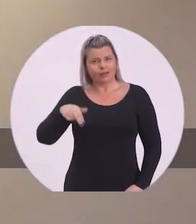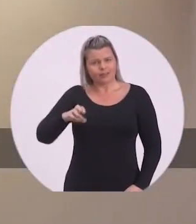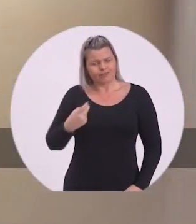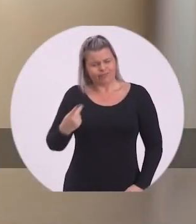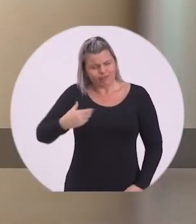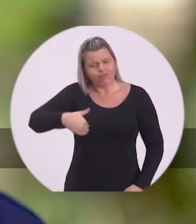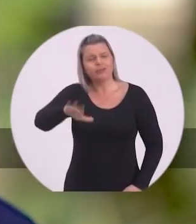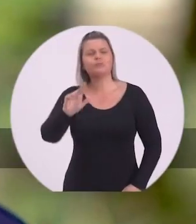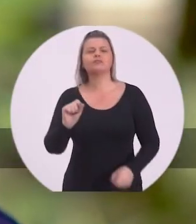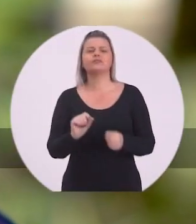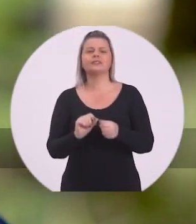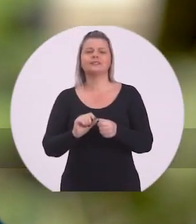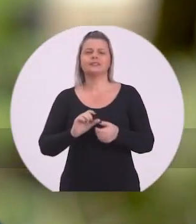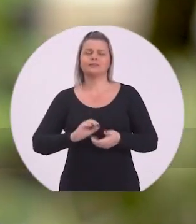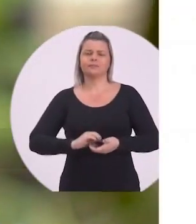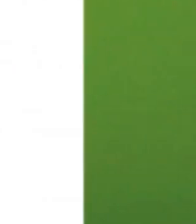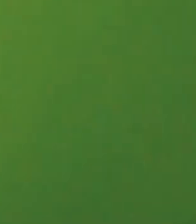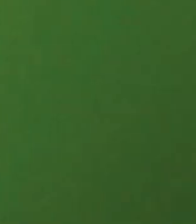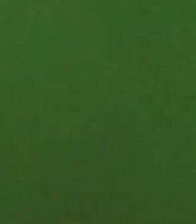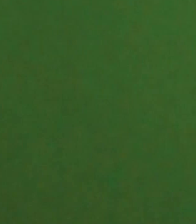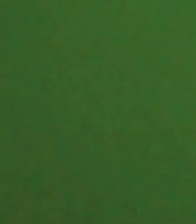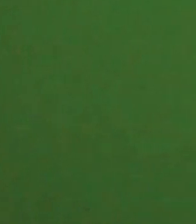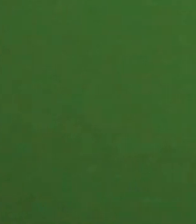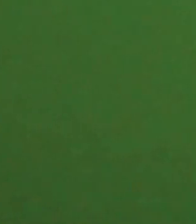médico doutor André, vamos fazer.